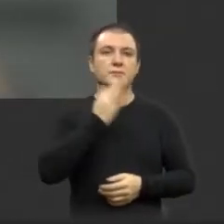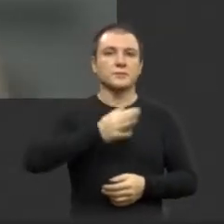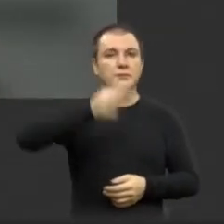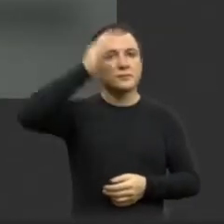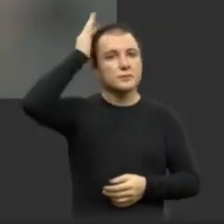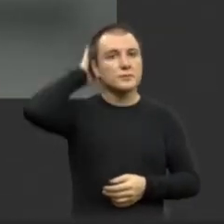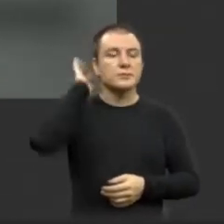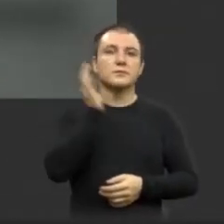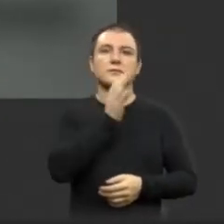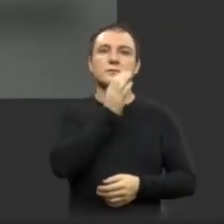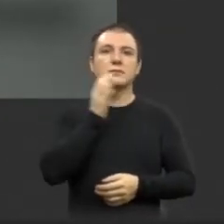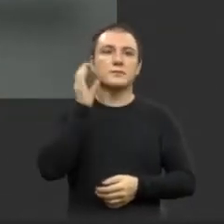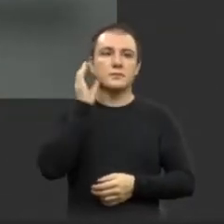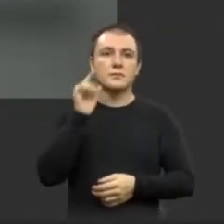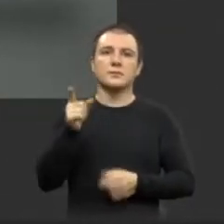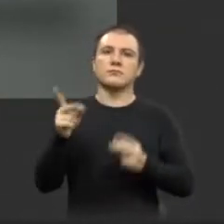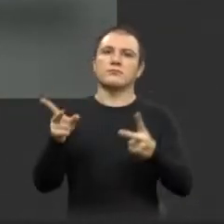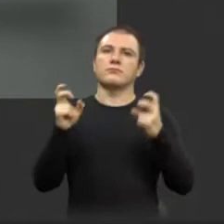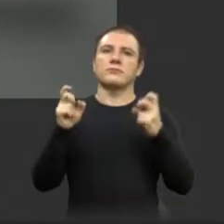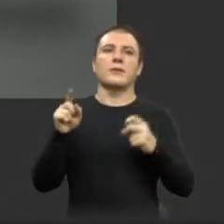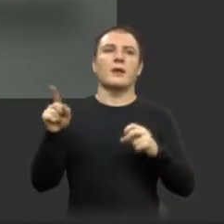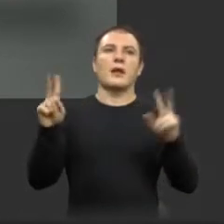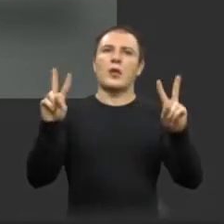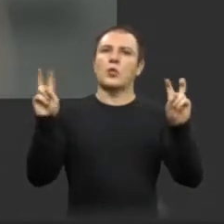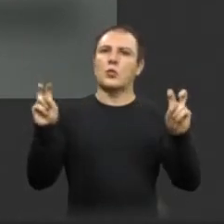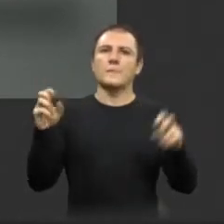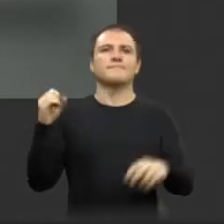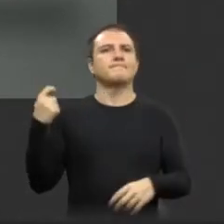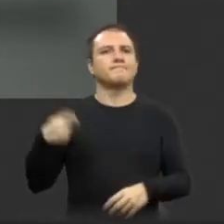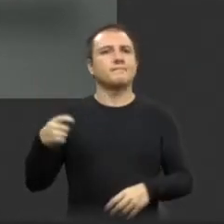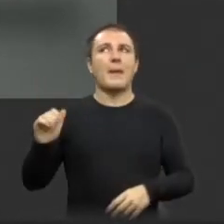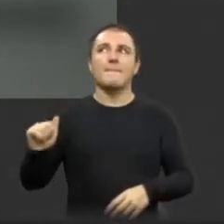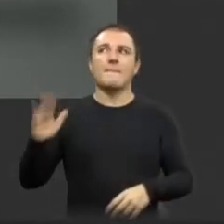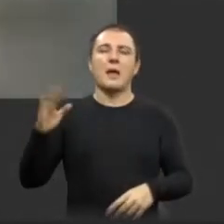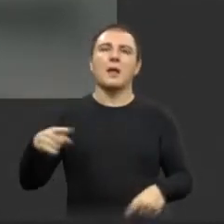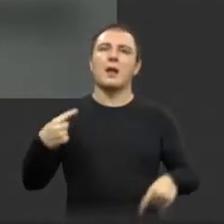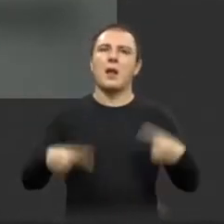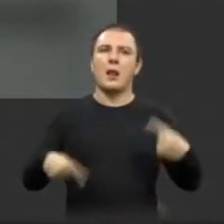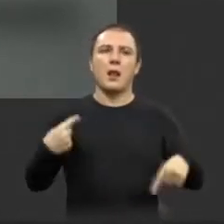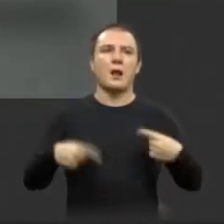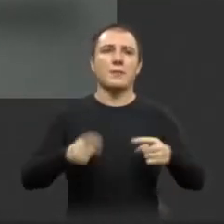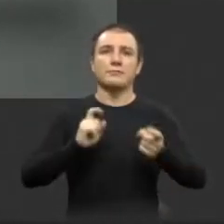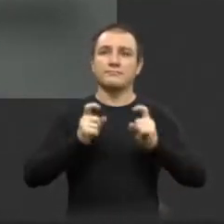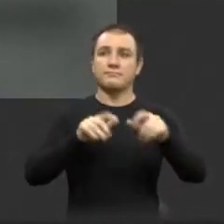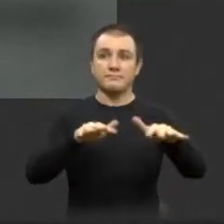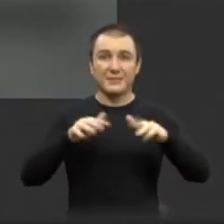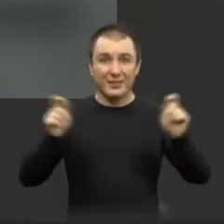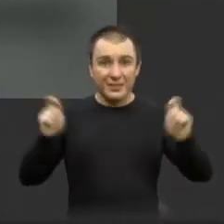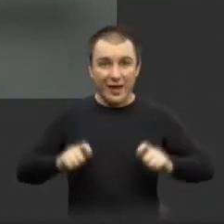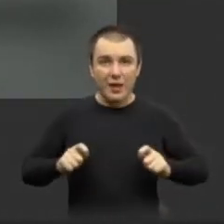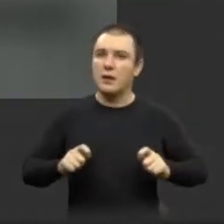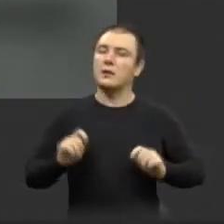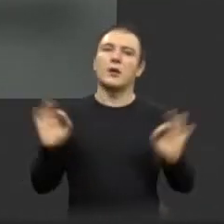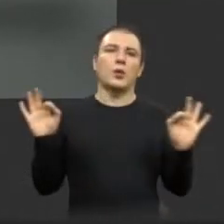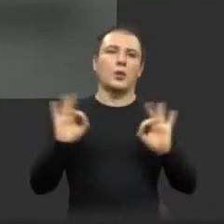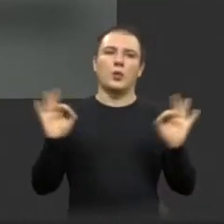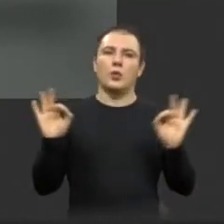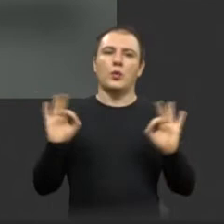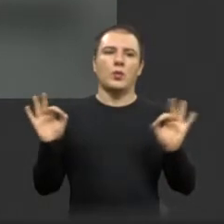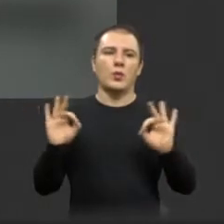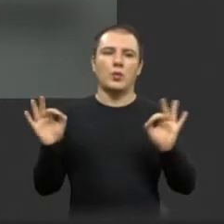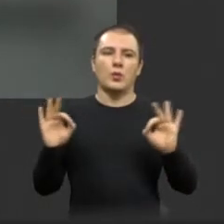audiência e tenho certeza que perceberam que essa questão carece de muito debate porque a audiência não foi suficiente para gente cumprir todos